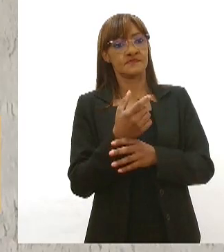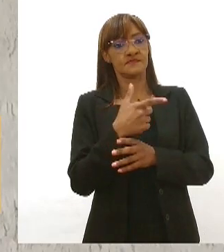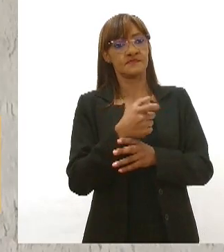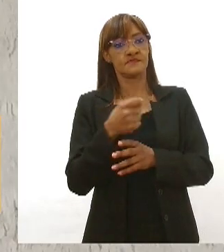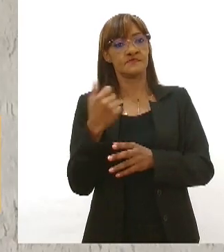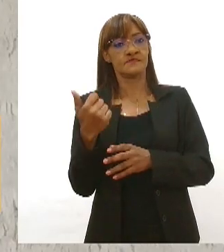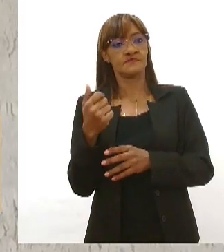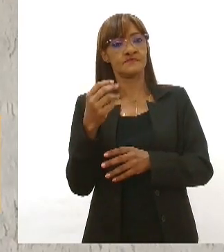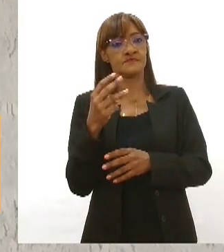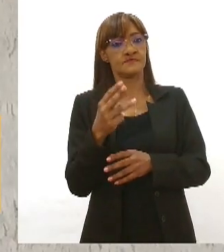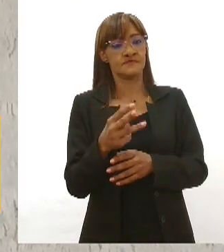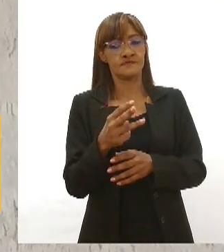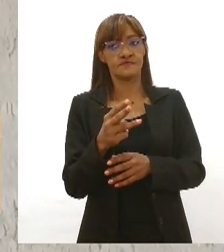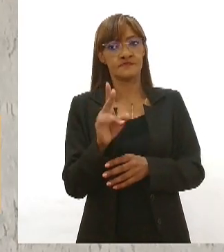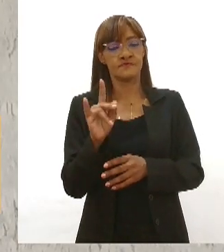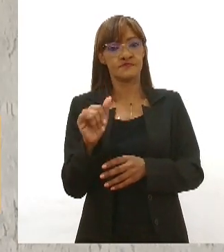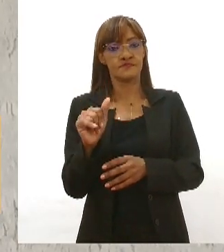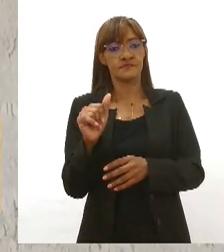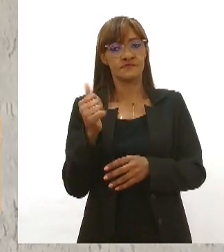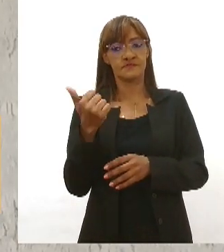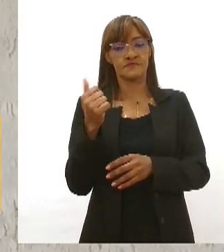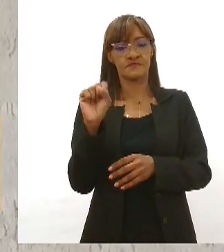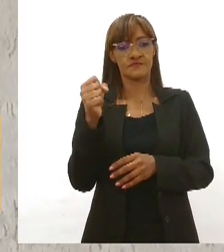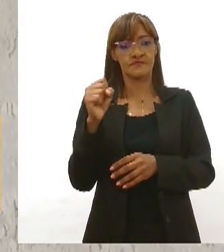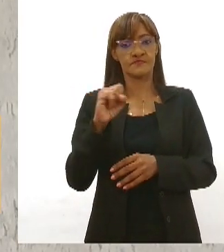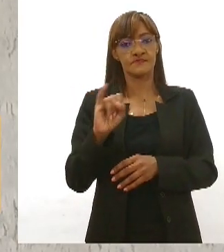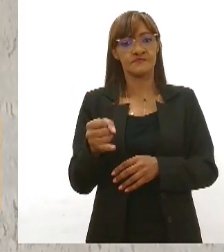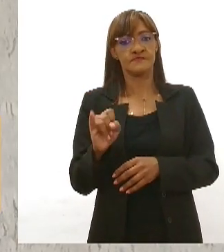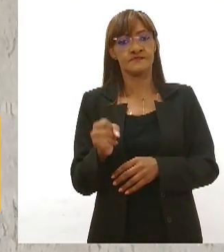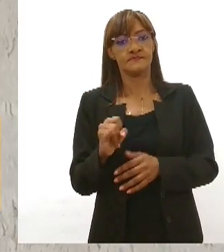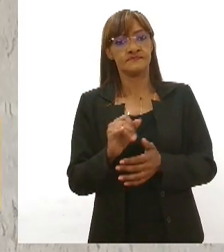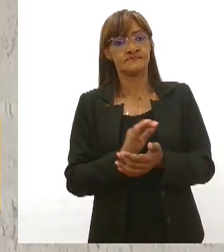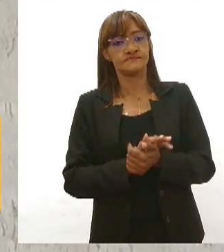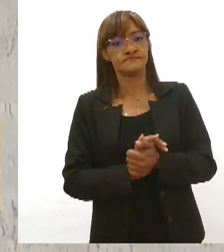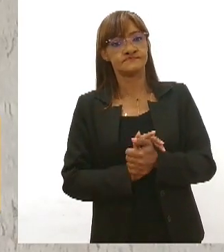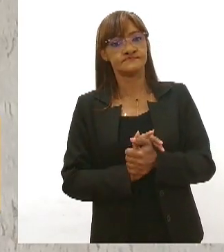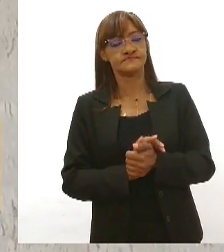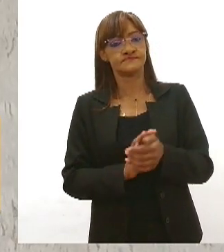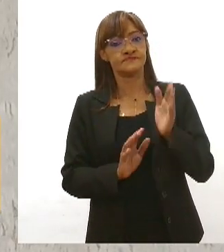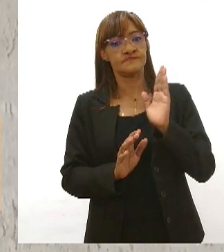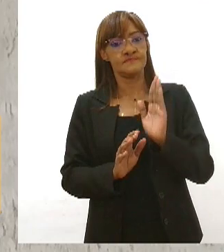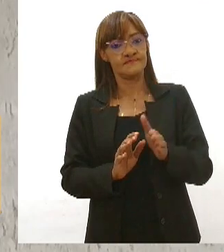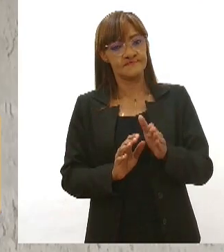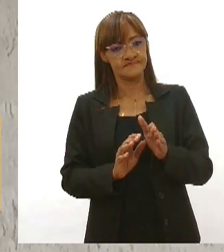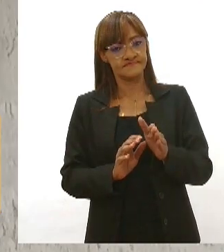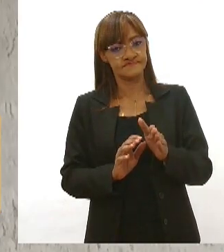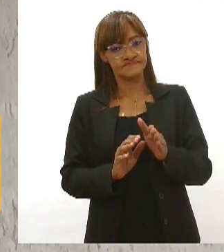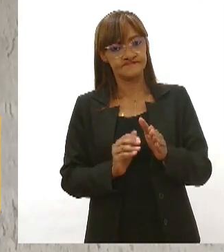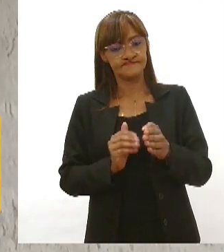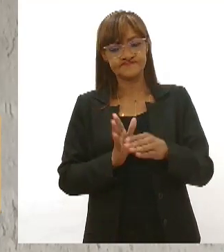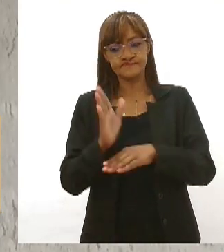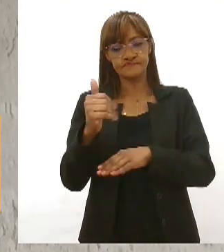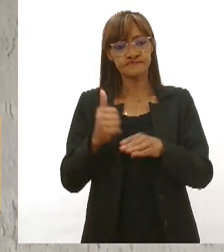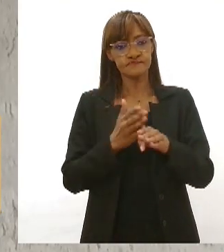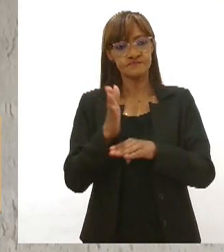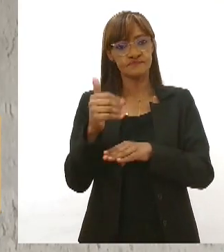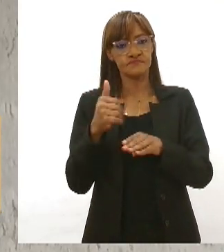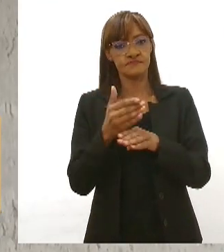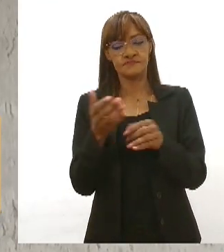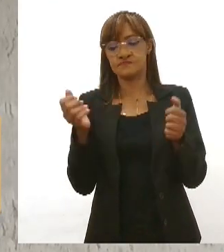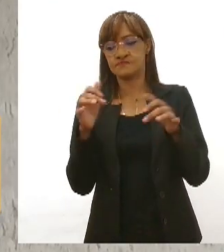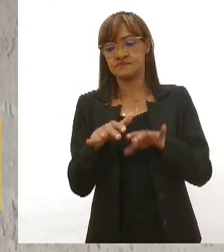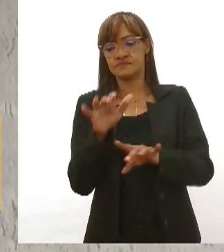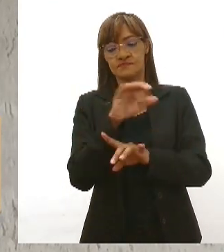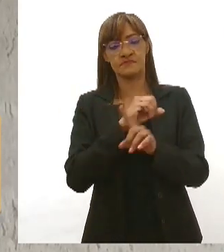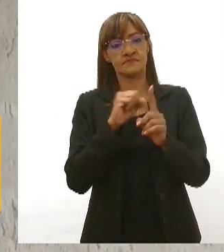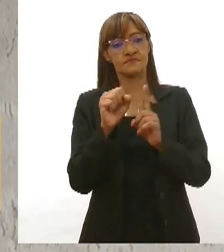dia 8 de janeiro, é o Instituto Lucas e Mariana Aribé de Acessibilidade para a Inclusão Social de Pessoas com Deficiência,